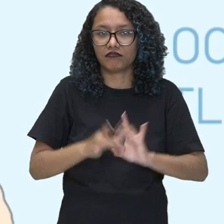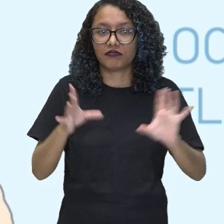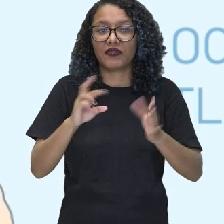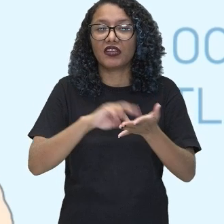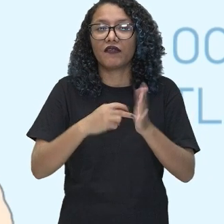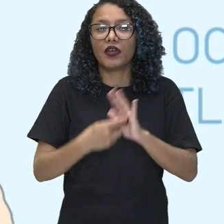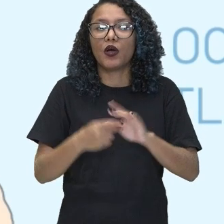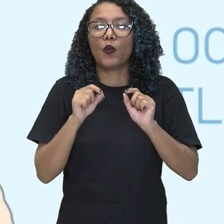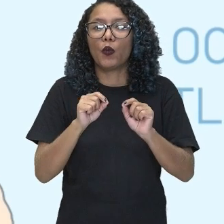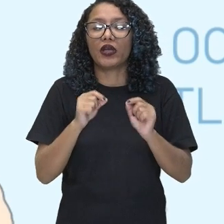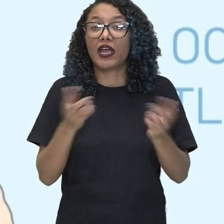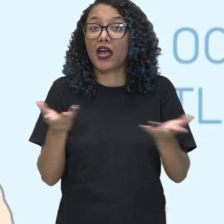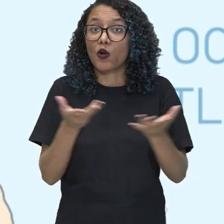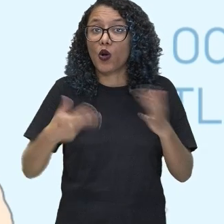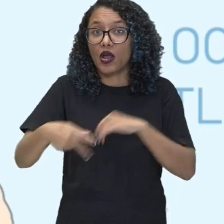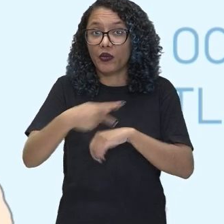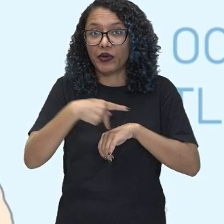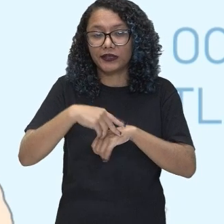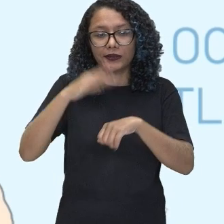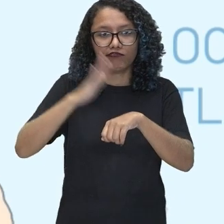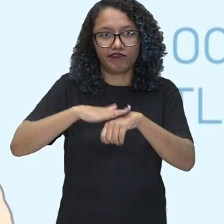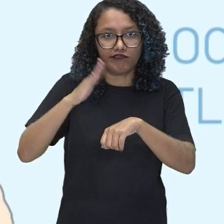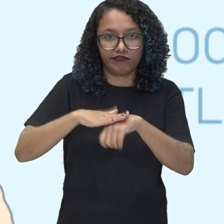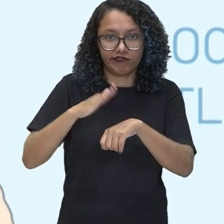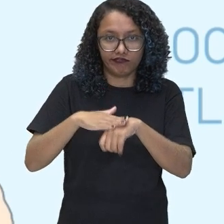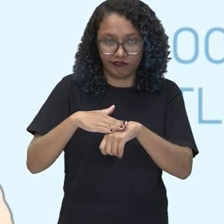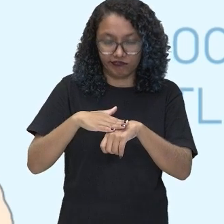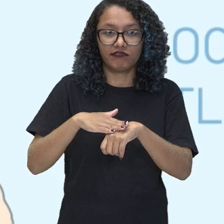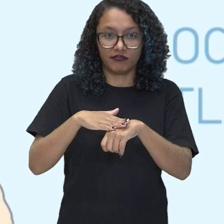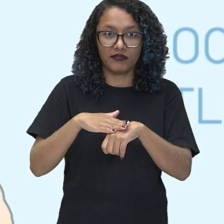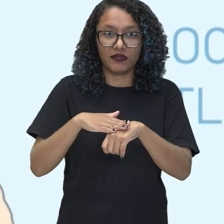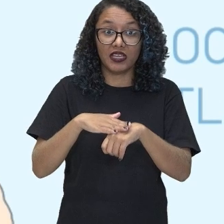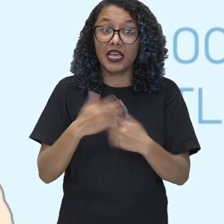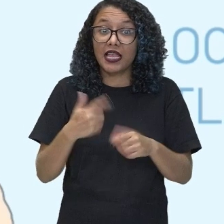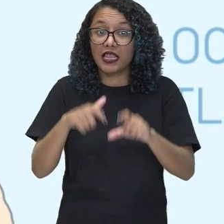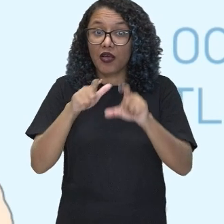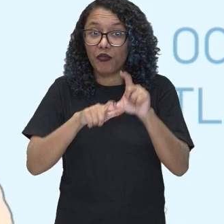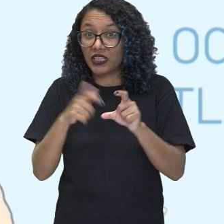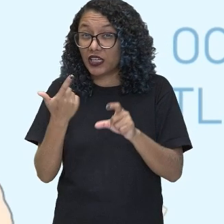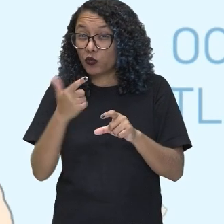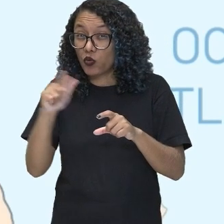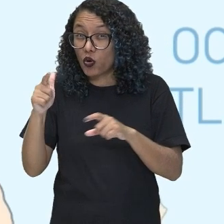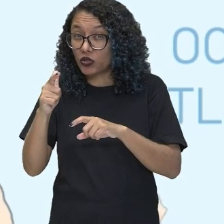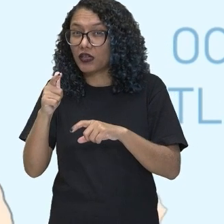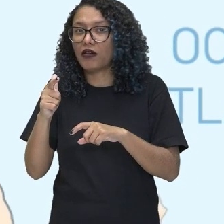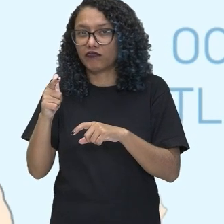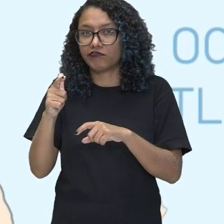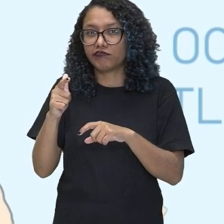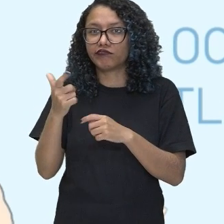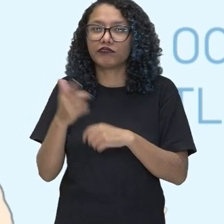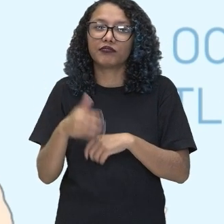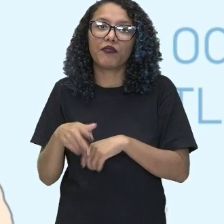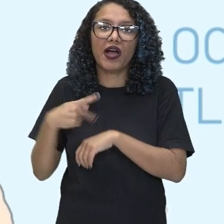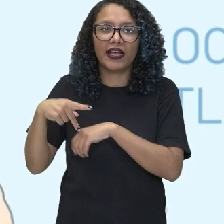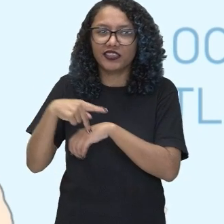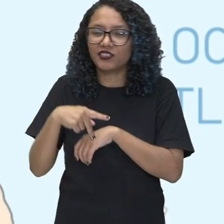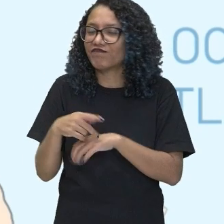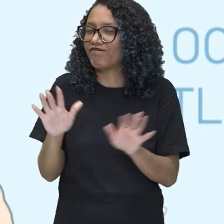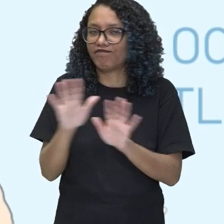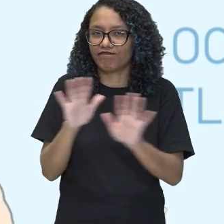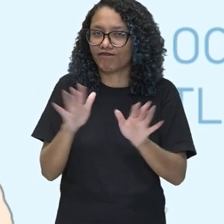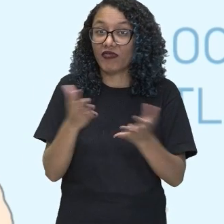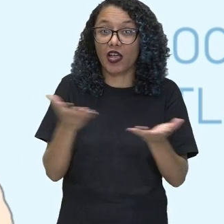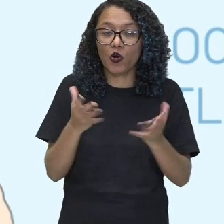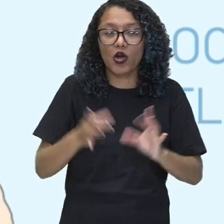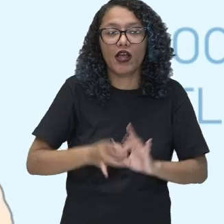somos países independentes e não dependemos mais da nossa antiga metrópole, tá? Então, a partir disso, nós vamos ver, então,